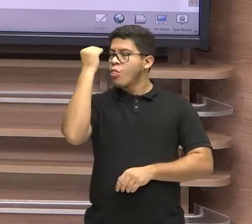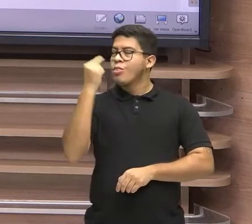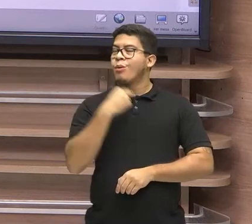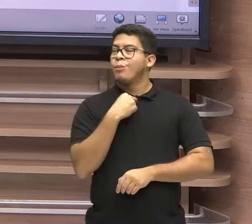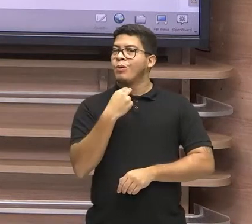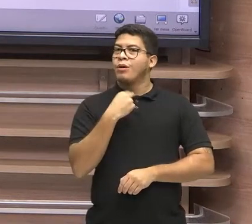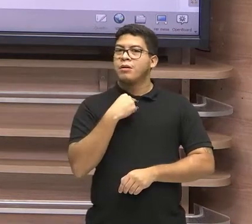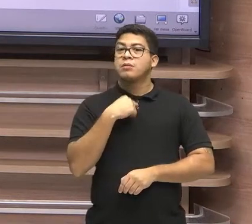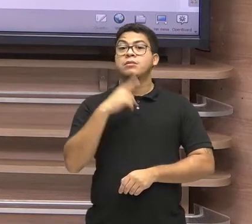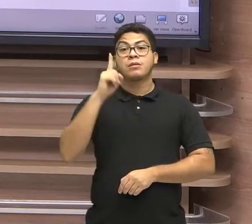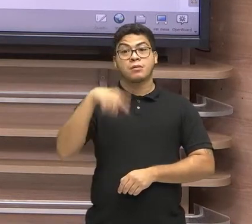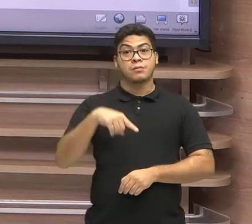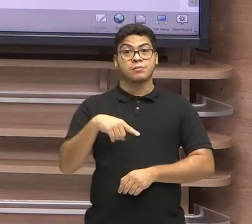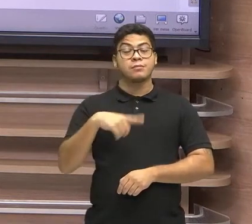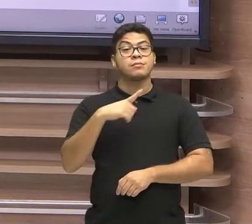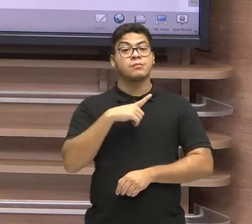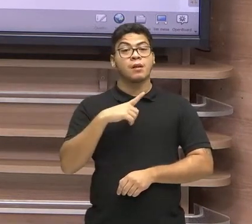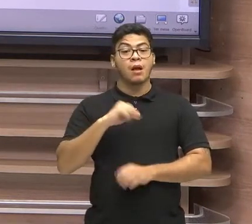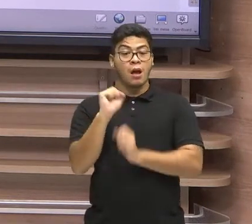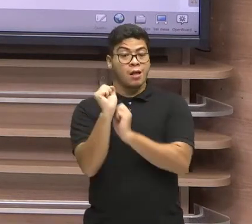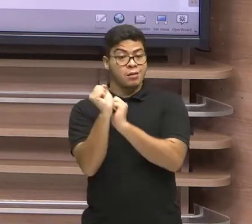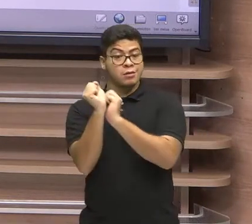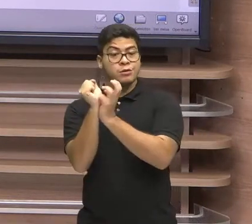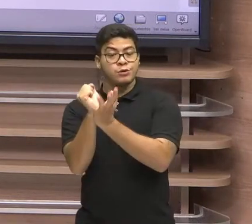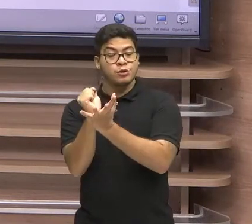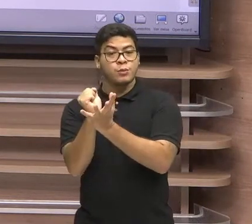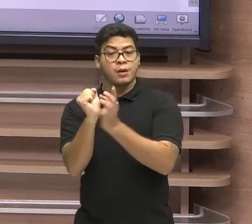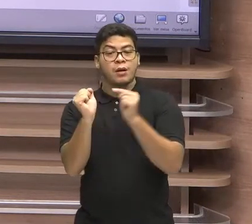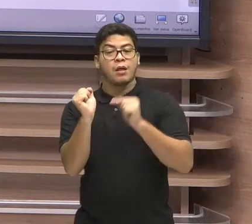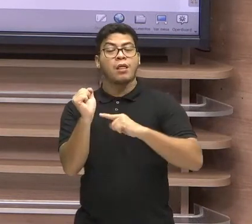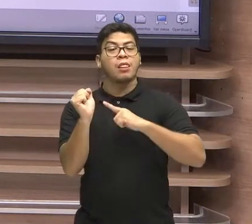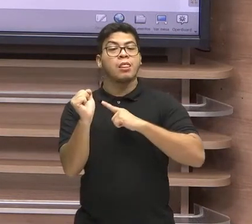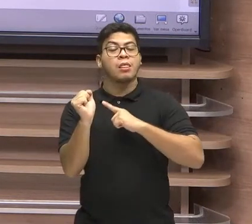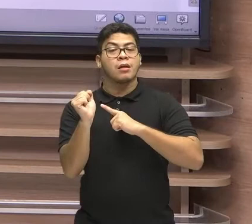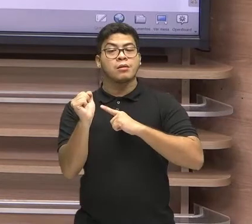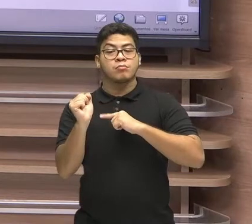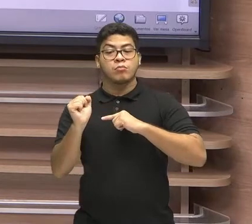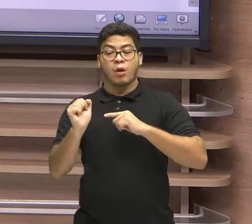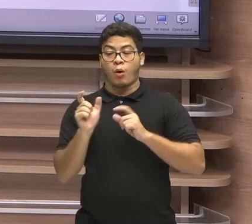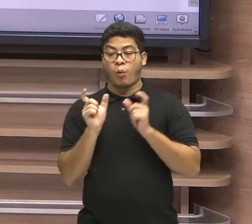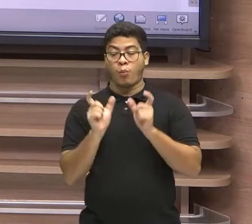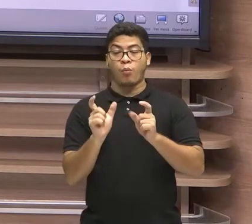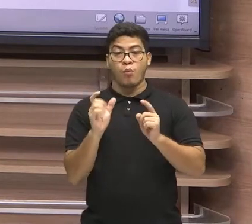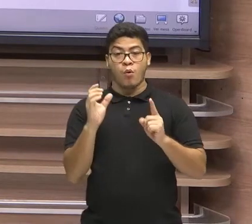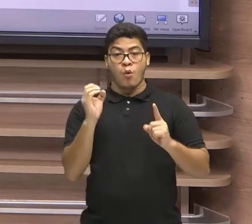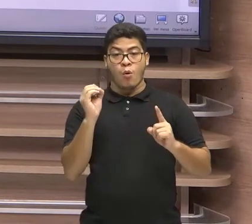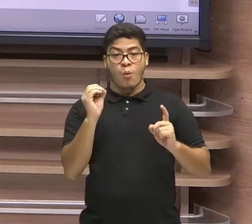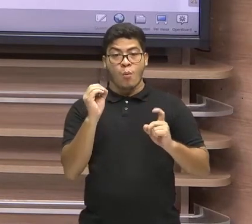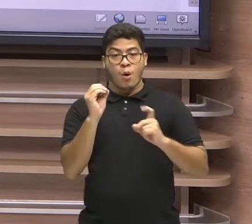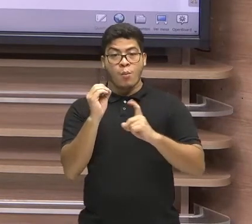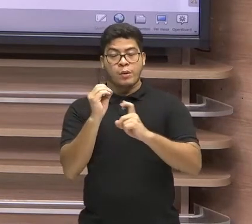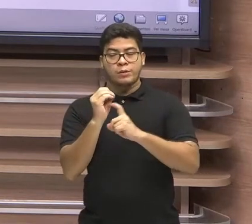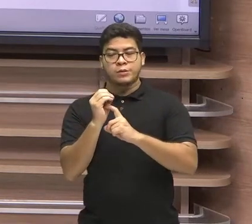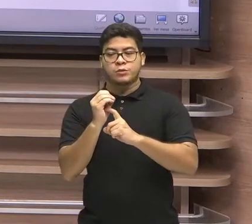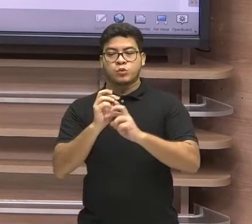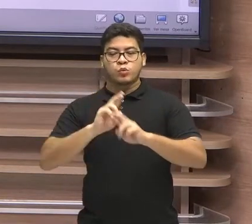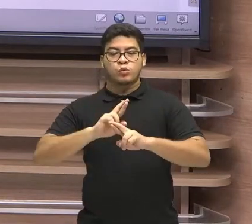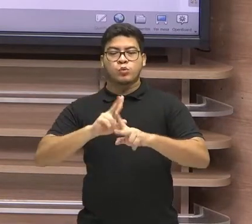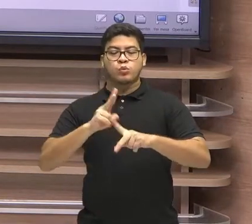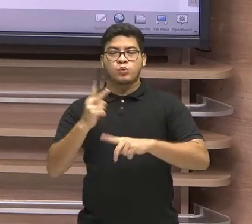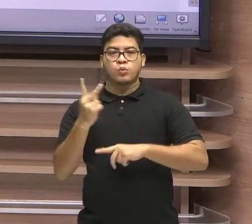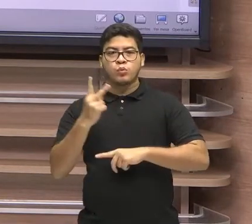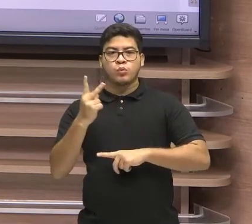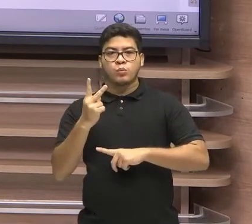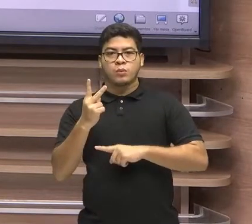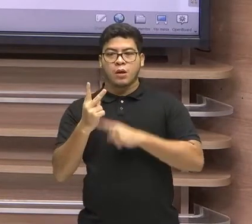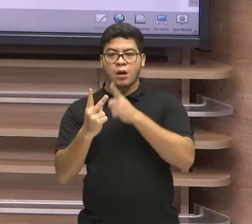vai ter uma fecundação dupla. Uma parte vai virar semente, outra parte vai virar fruto. Mas que parte vai virar semente, que parte